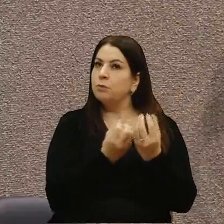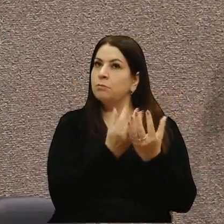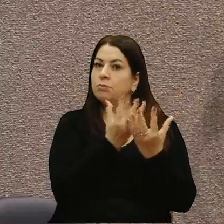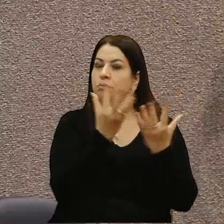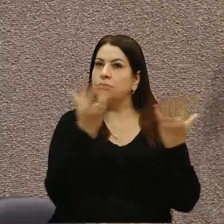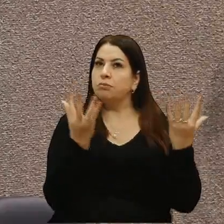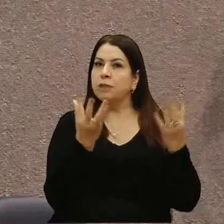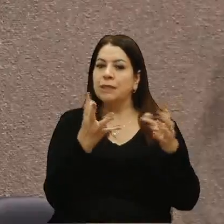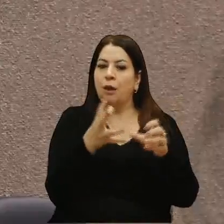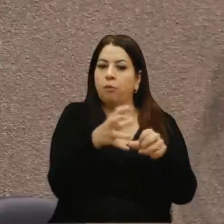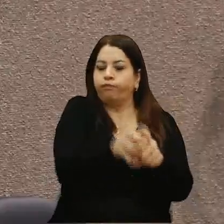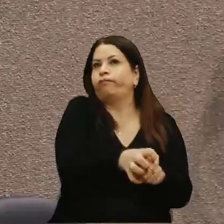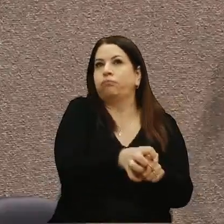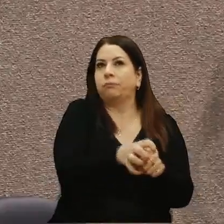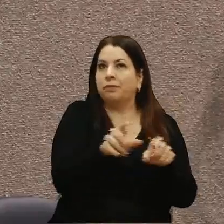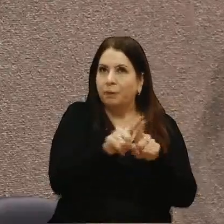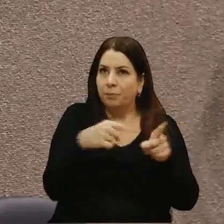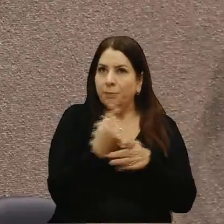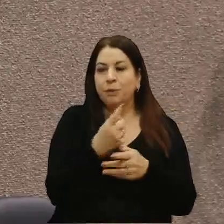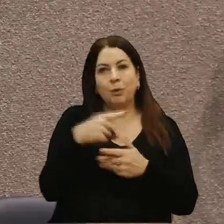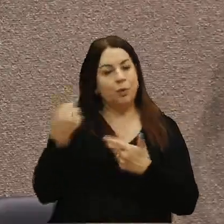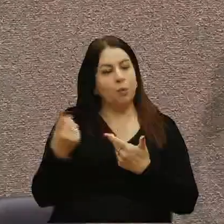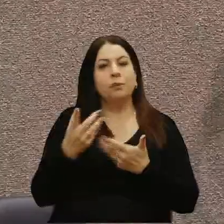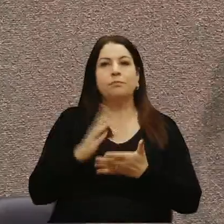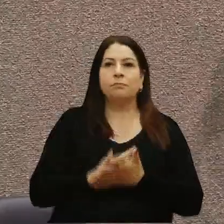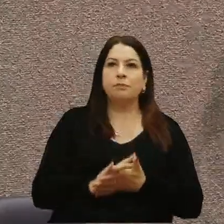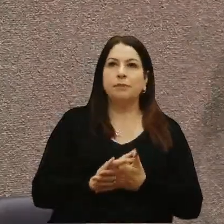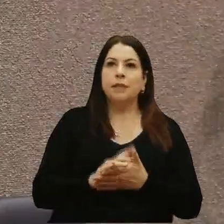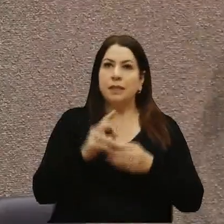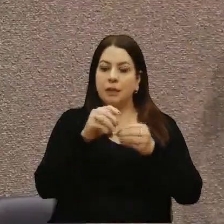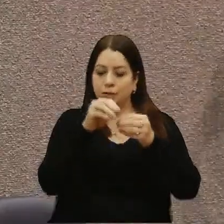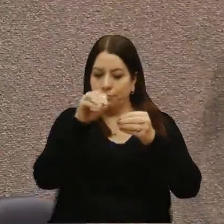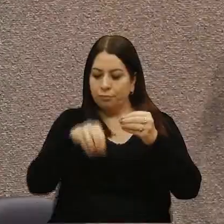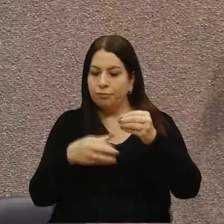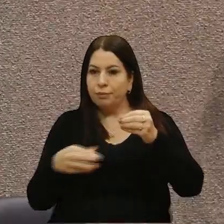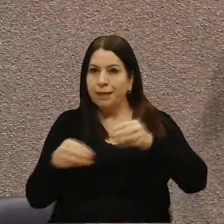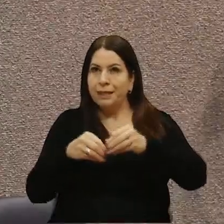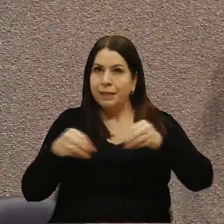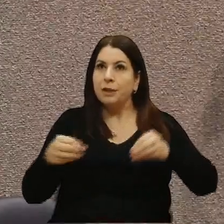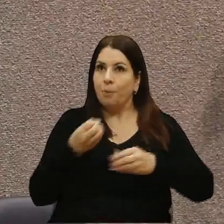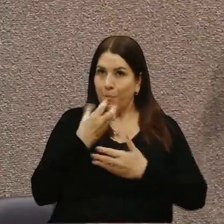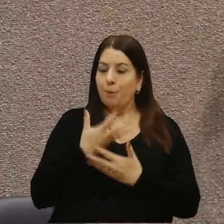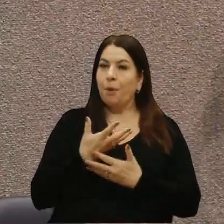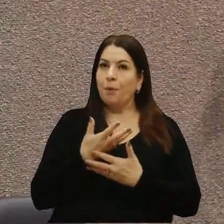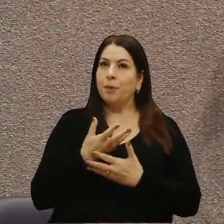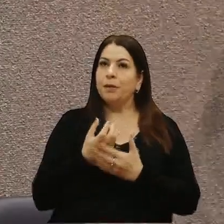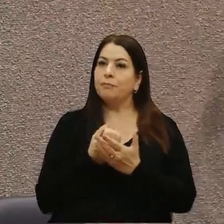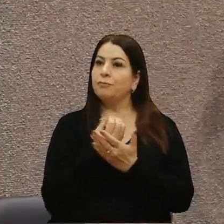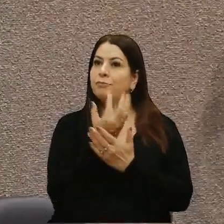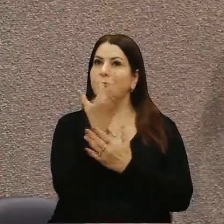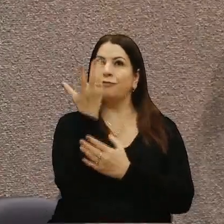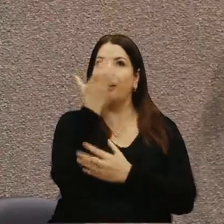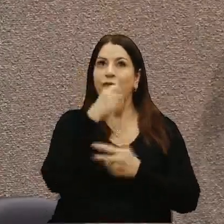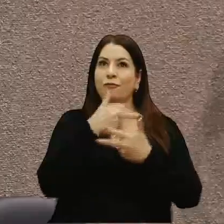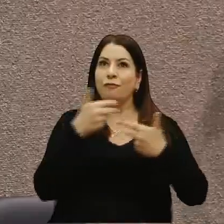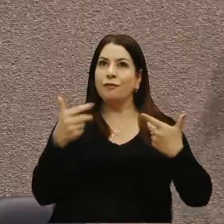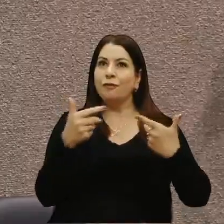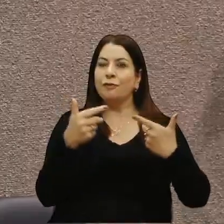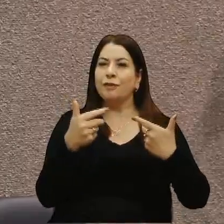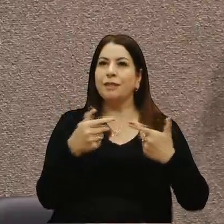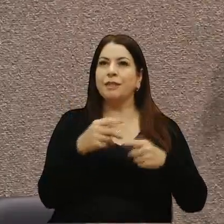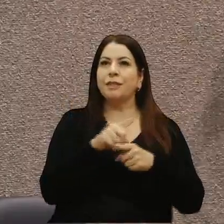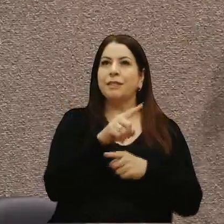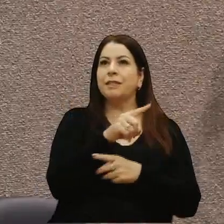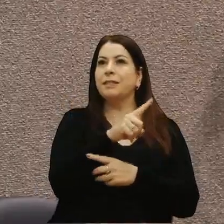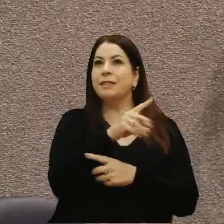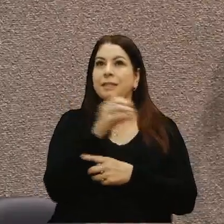e as sufocaram. Outras, enfim, caíram em terra boa e deram fruto. 100, 60 ou 30